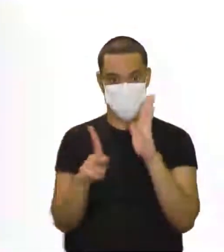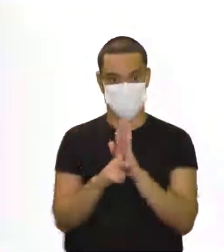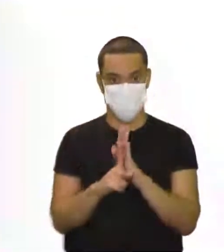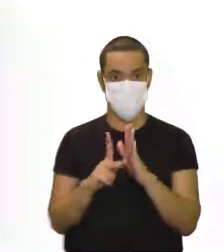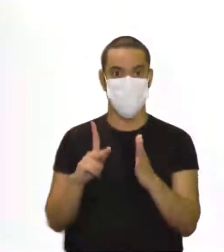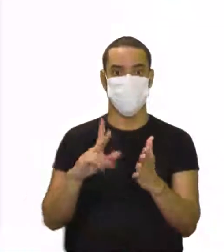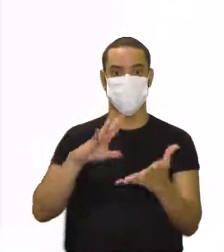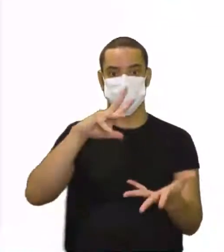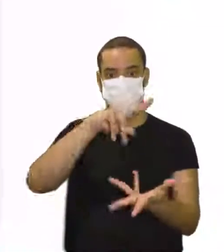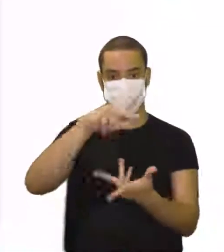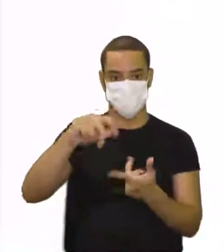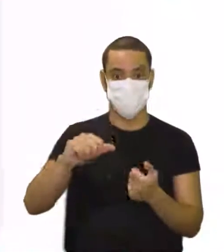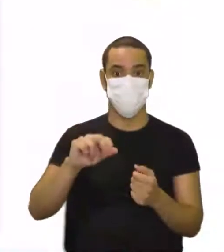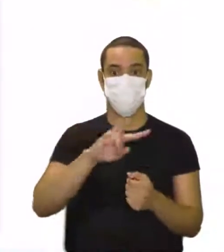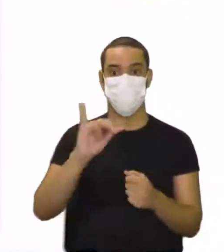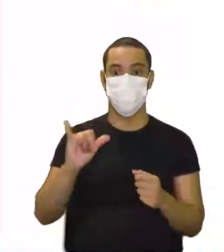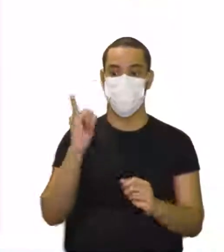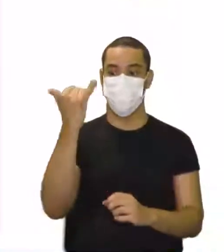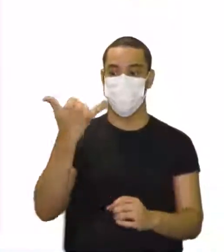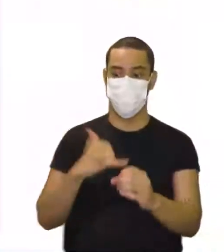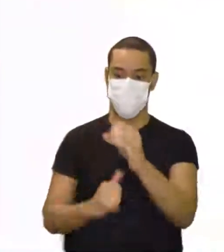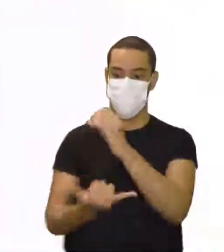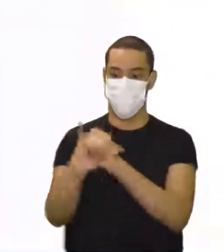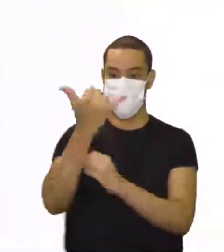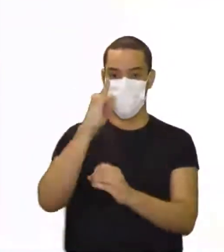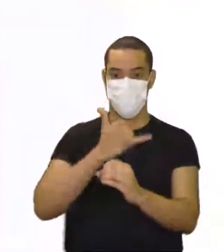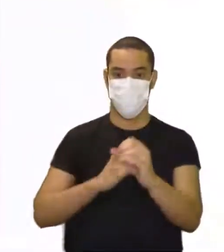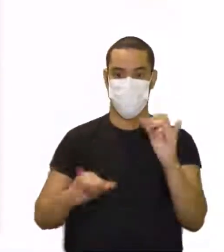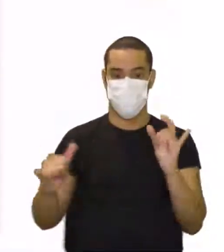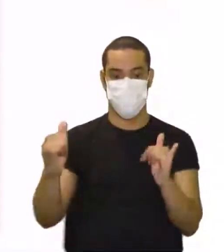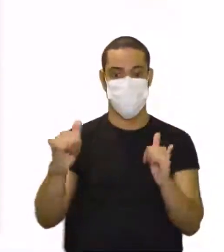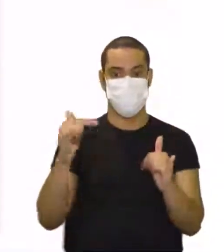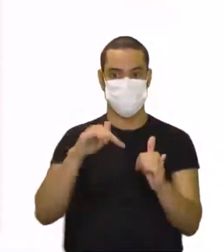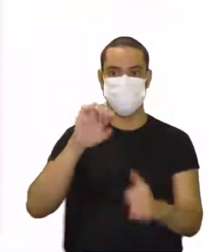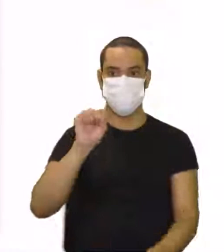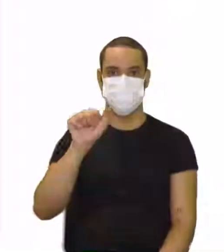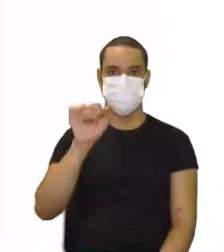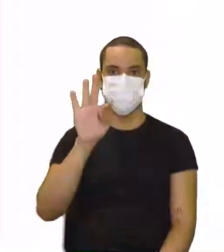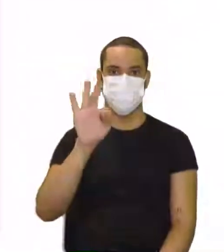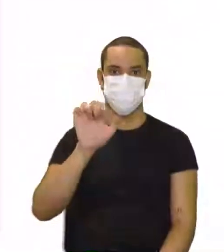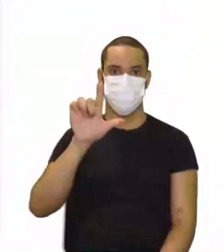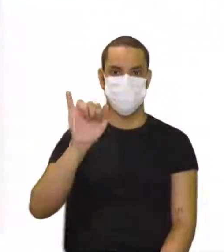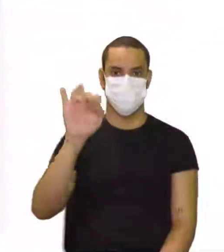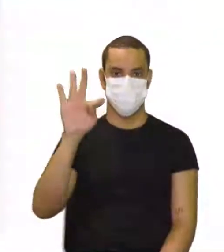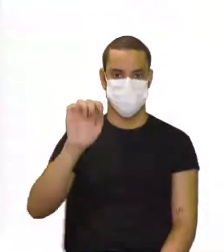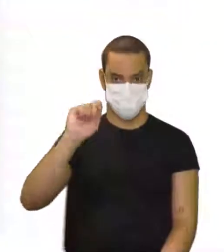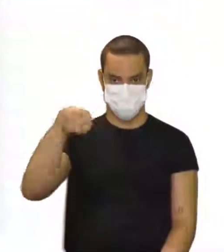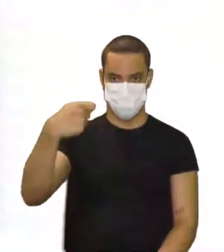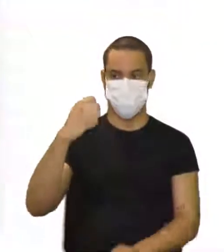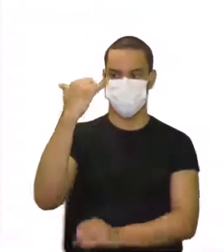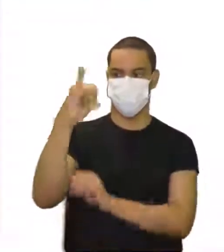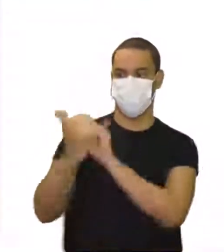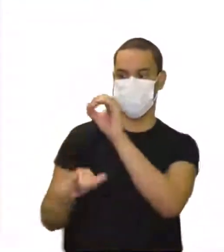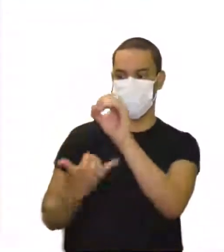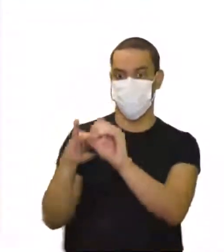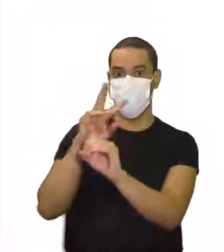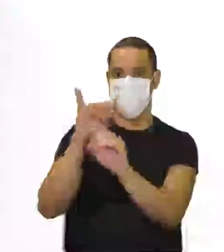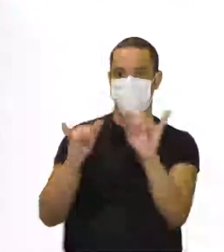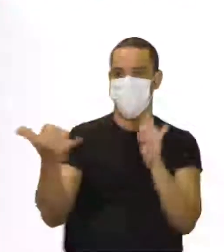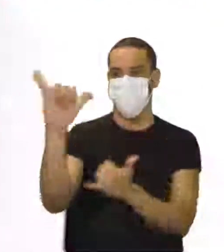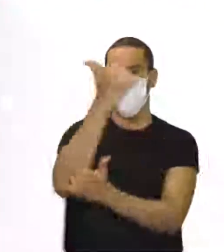Terra muda com o tempo. O ponto neste exemplo é Golden, Colorado, Estados Unidos, e ele